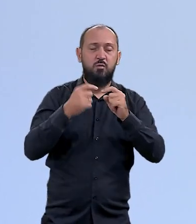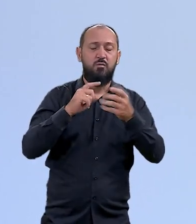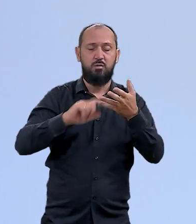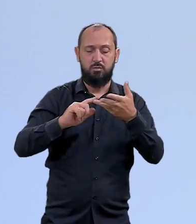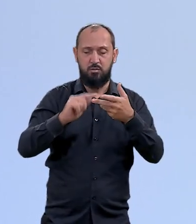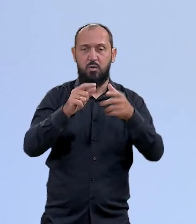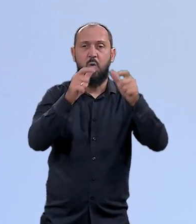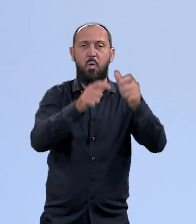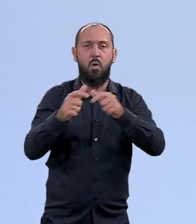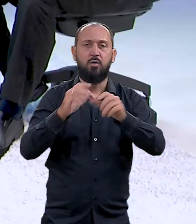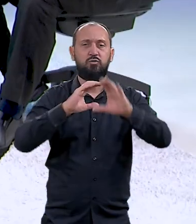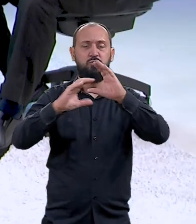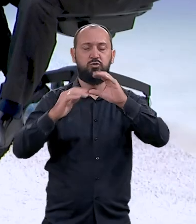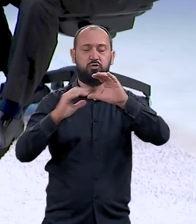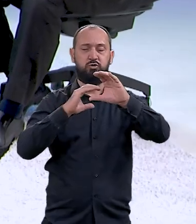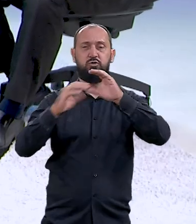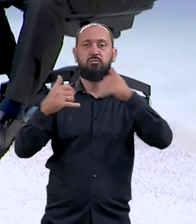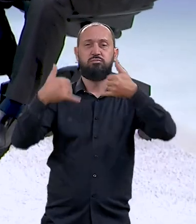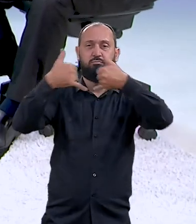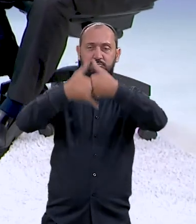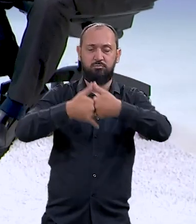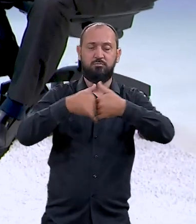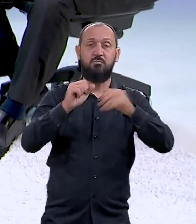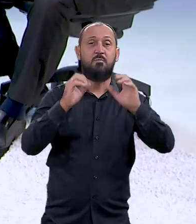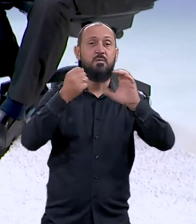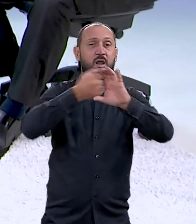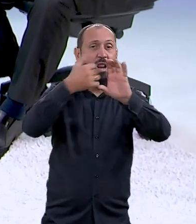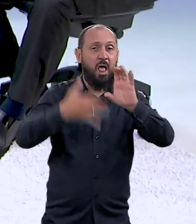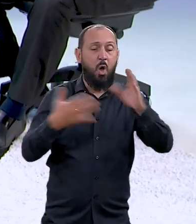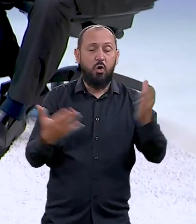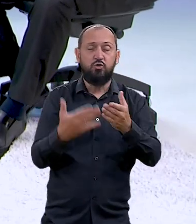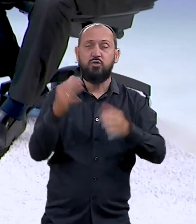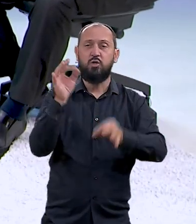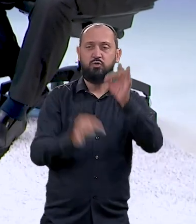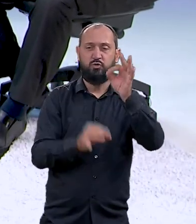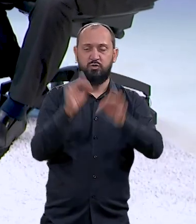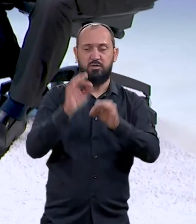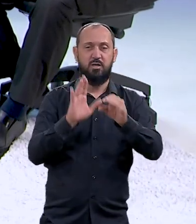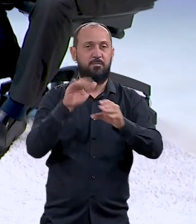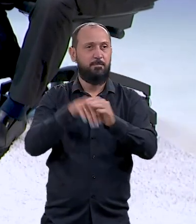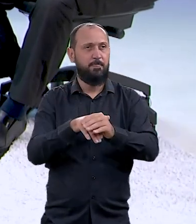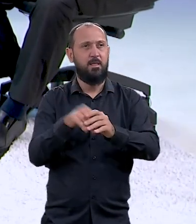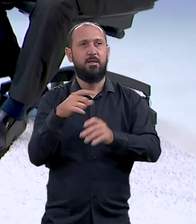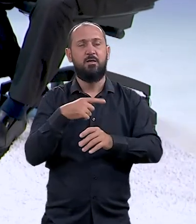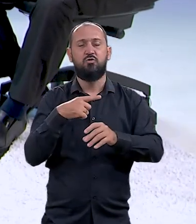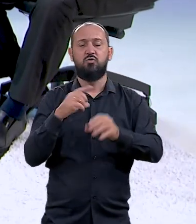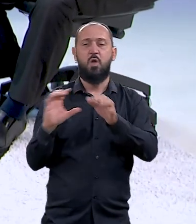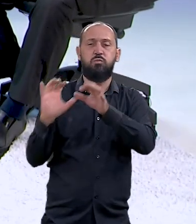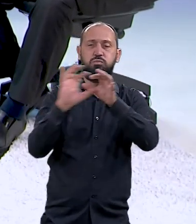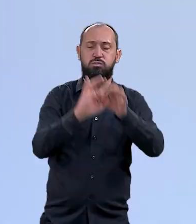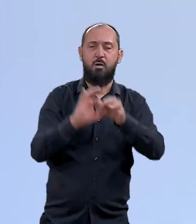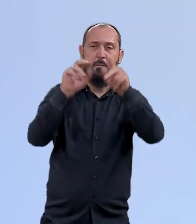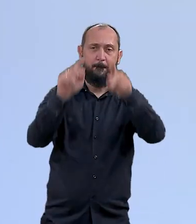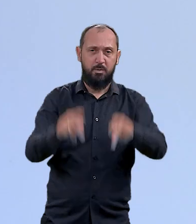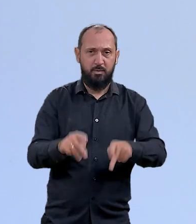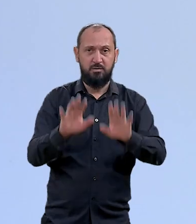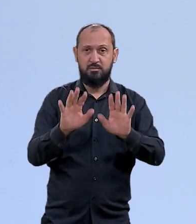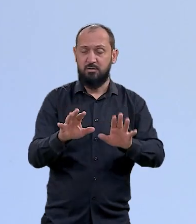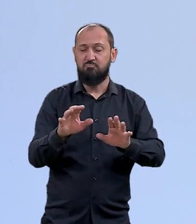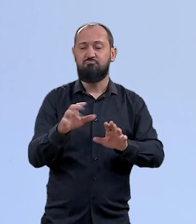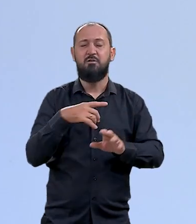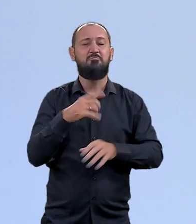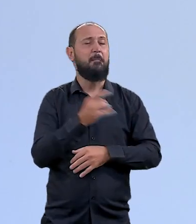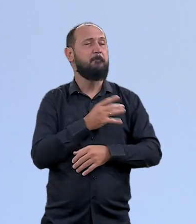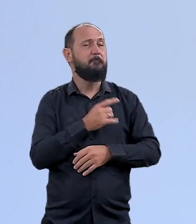gente é muito integrada com a população. Então, não hesite, leve sua denúncia, leve sua sugestão para a